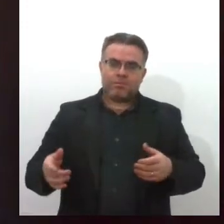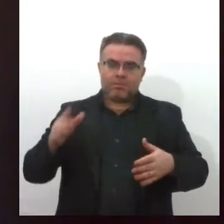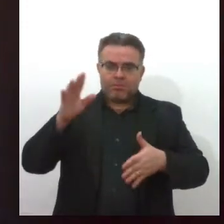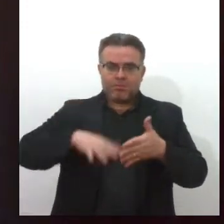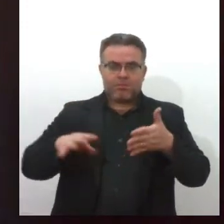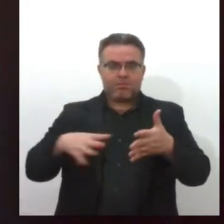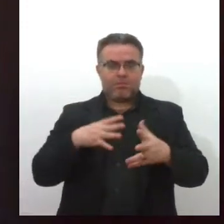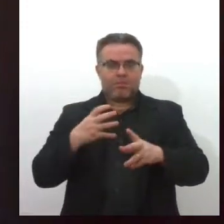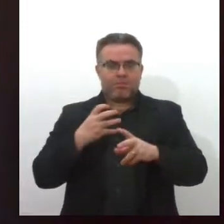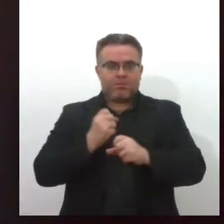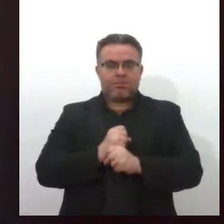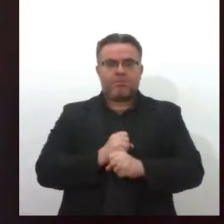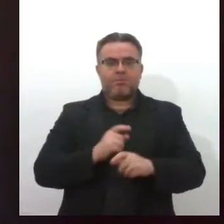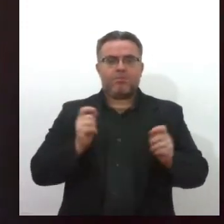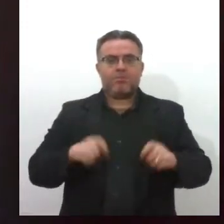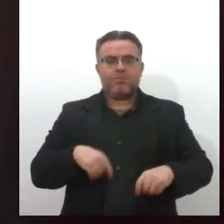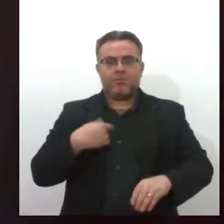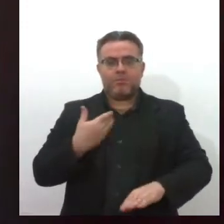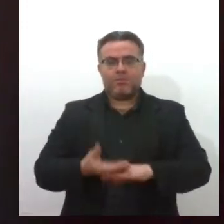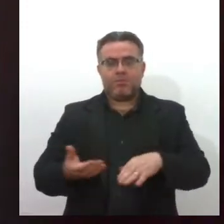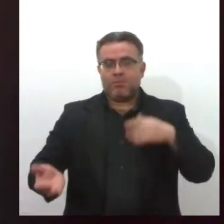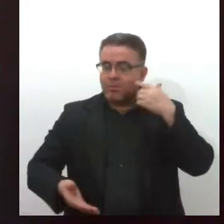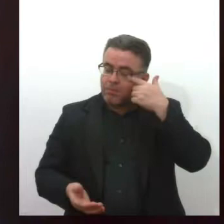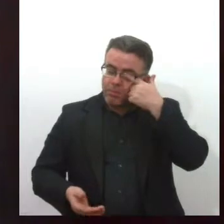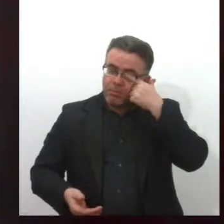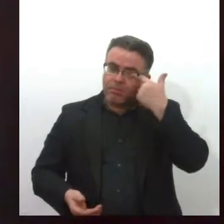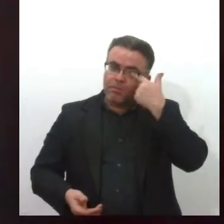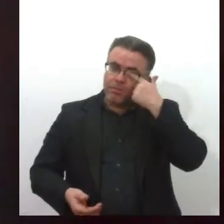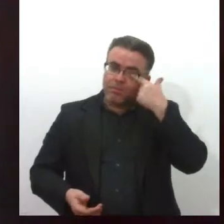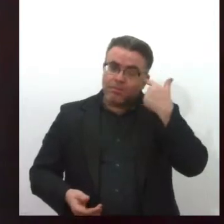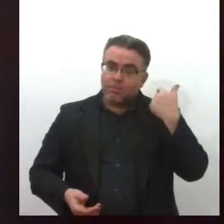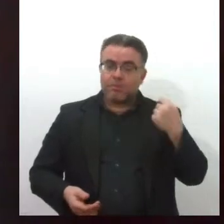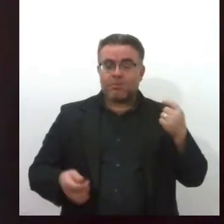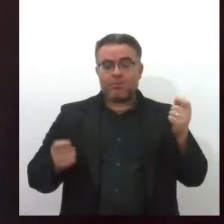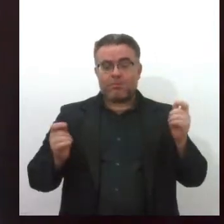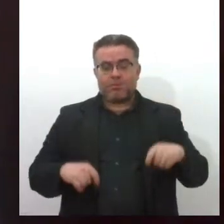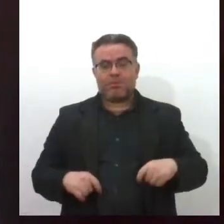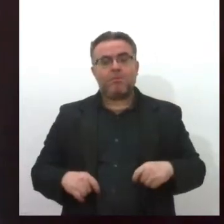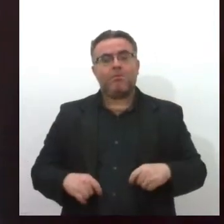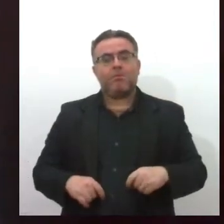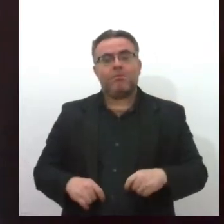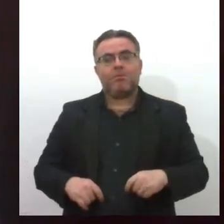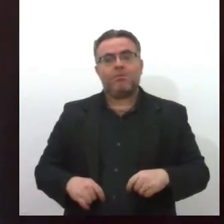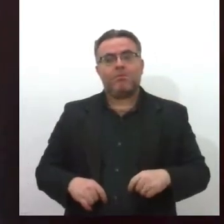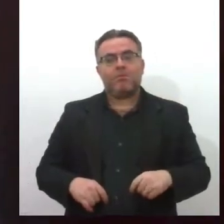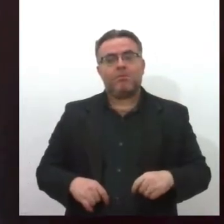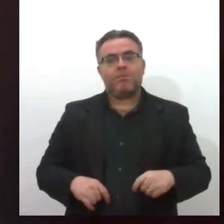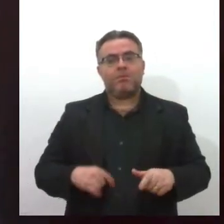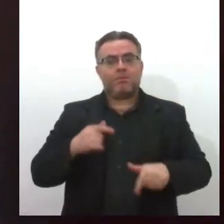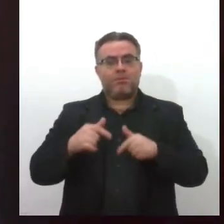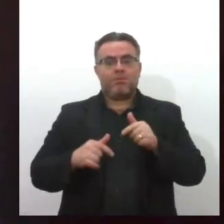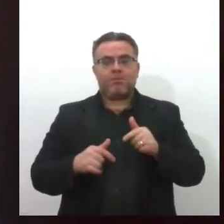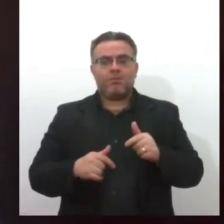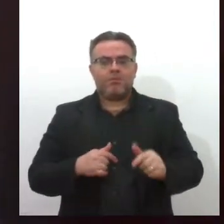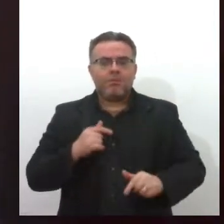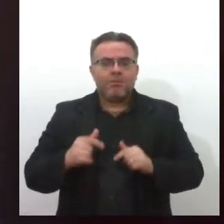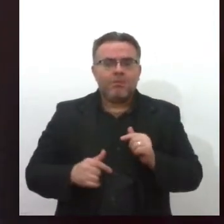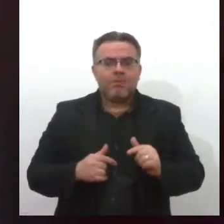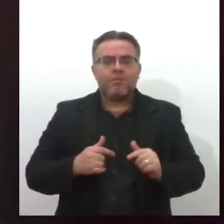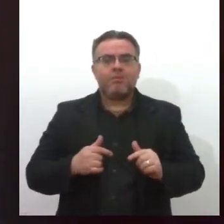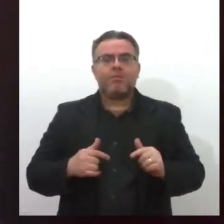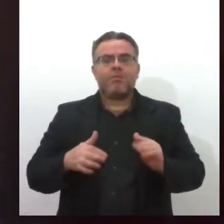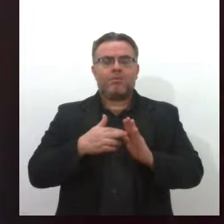quantitativo produzido até agora. Lembremos que, por conta da não aprovação ainda do orçamento do Estado para